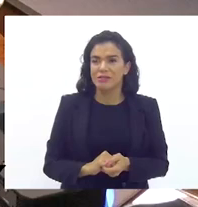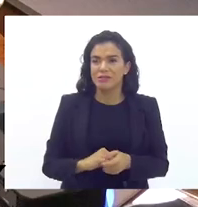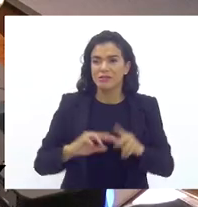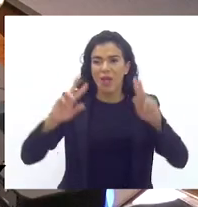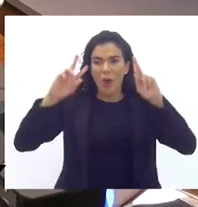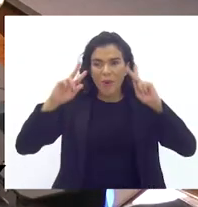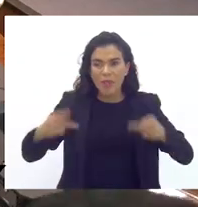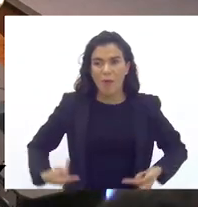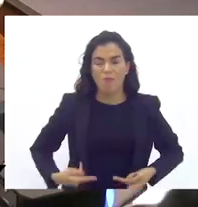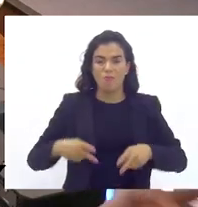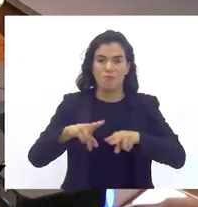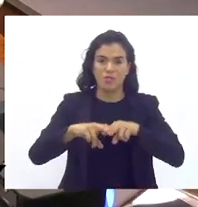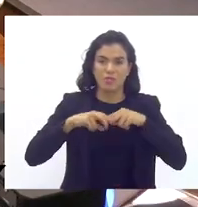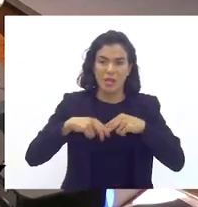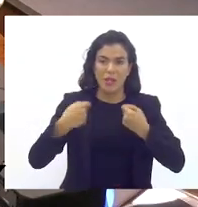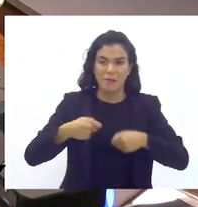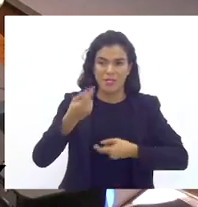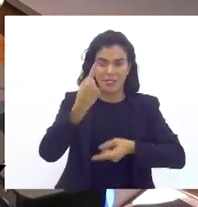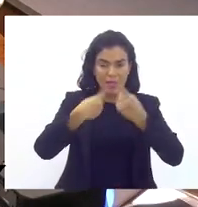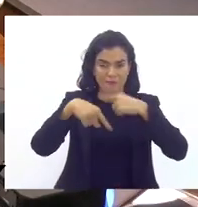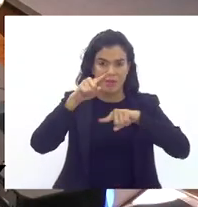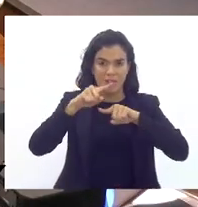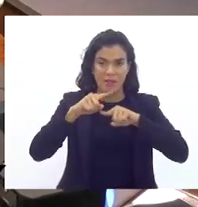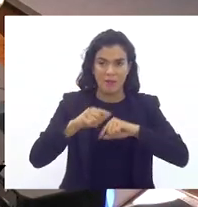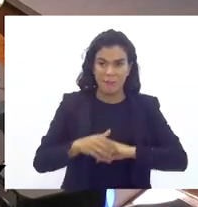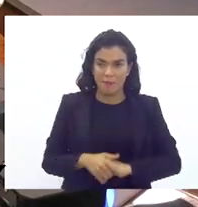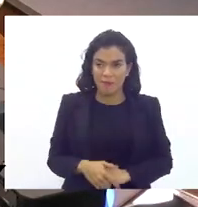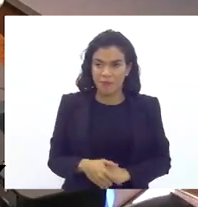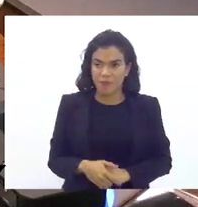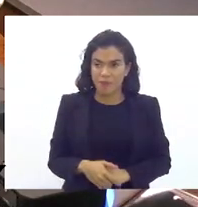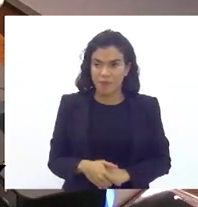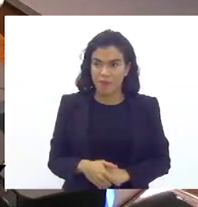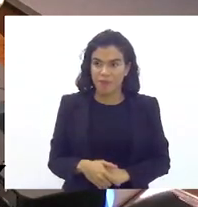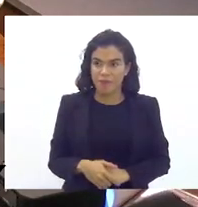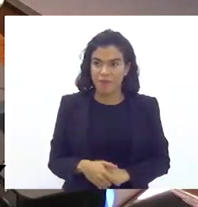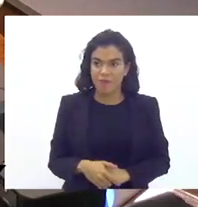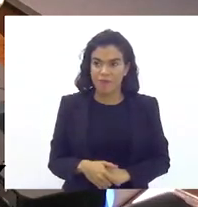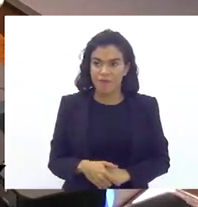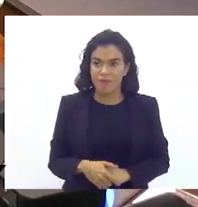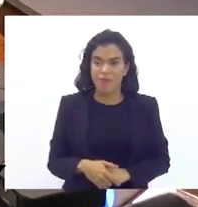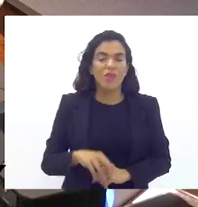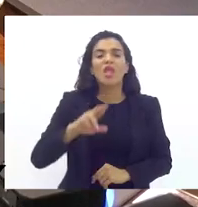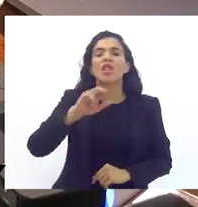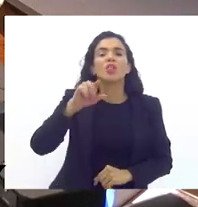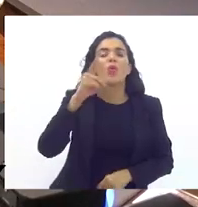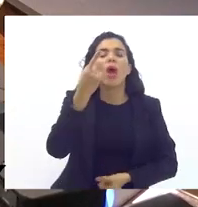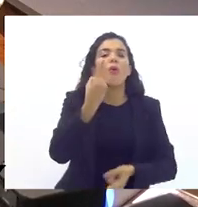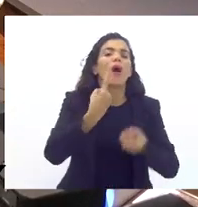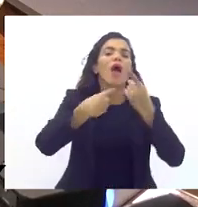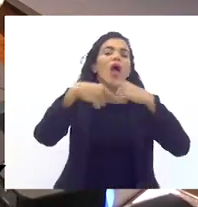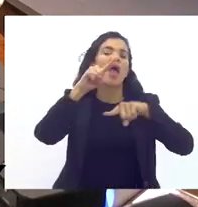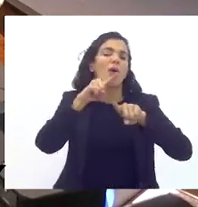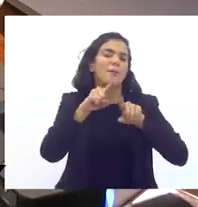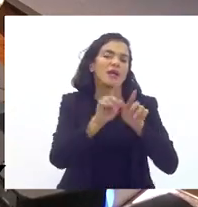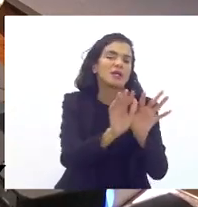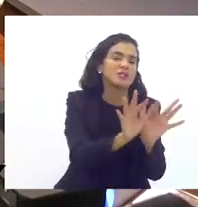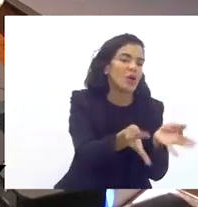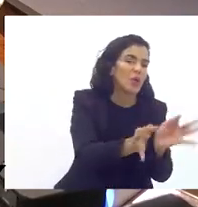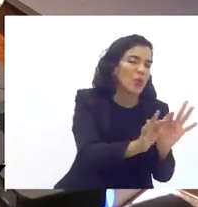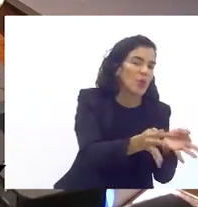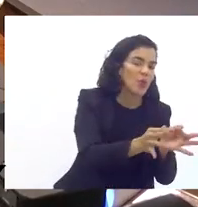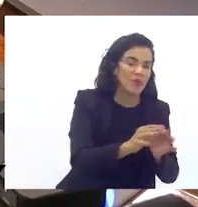humanidade por isso a gente tem que fazer a reparação e não é uma reparação pecuniária